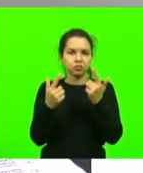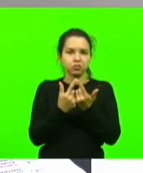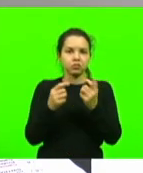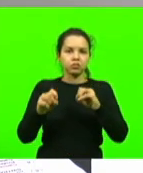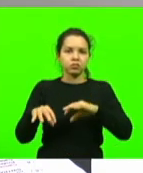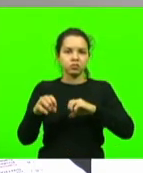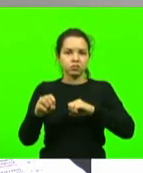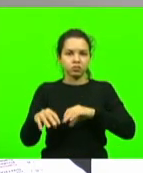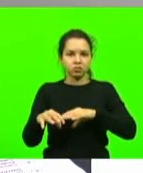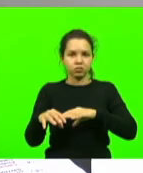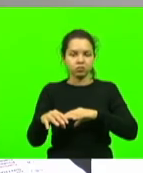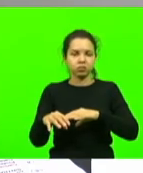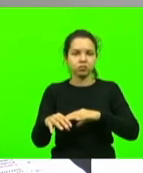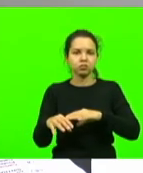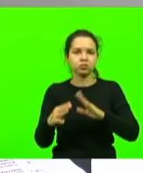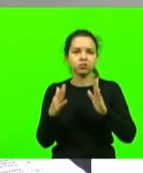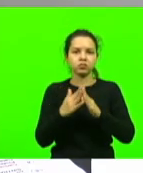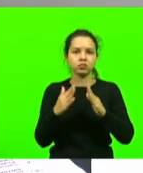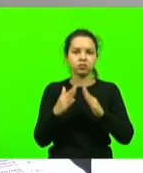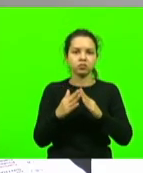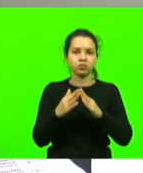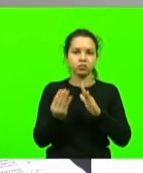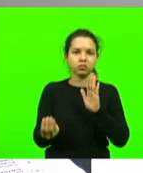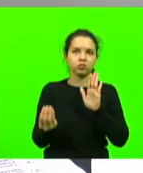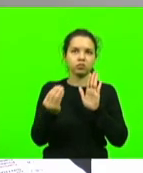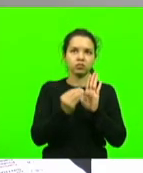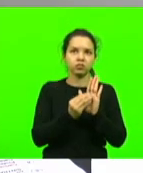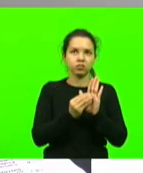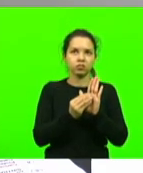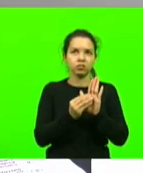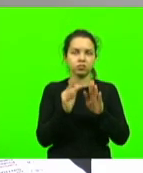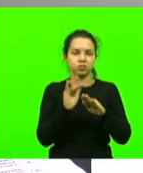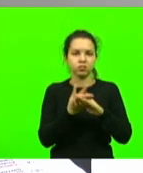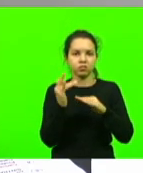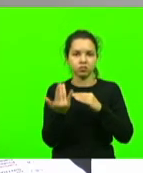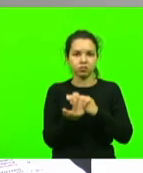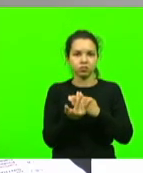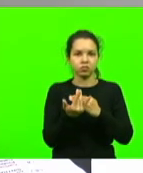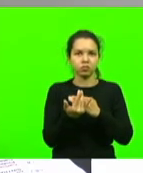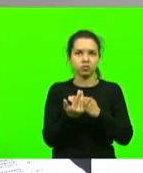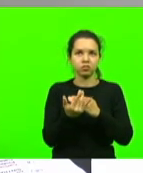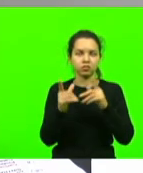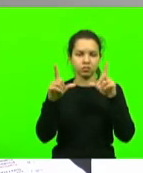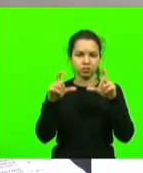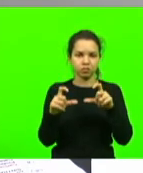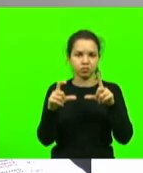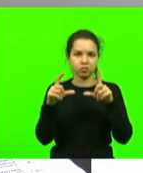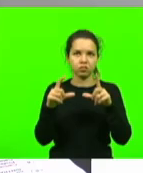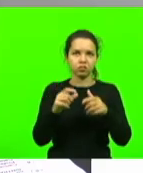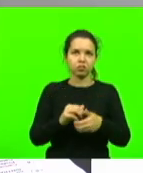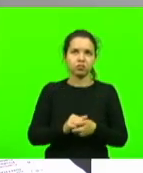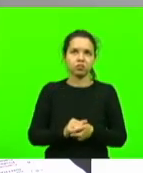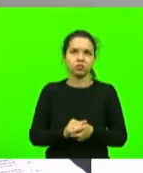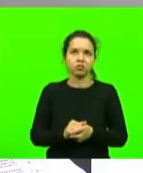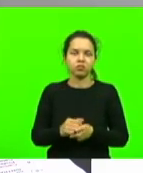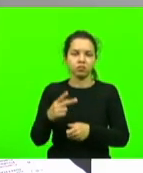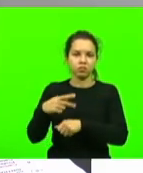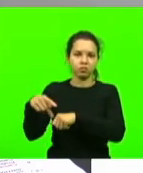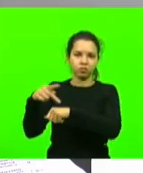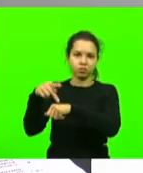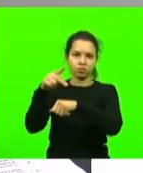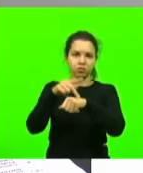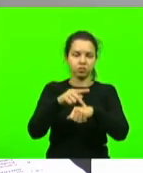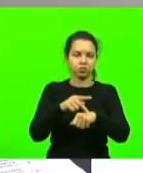educação domiciliar publicou nas suas redes sociais e nós fizemos o print da tela e em países onde o